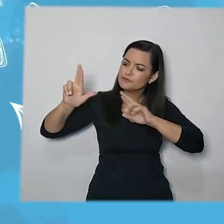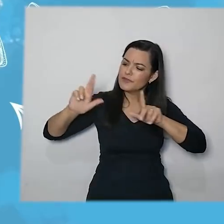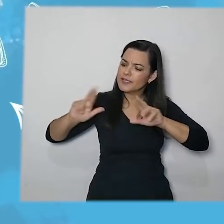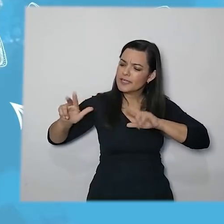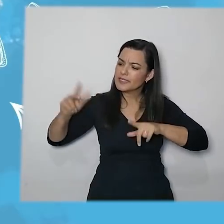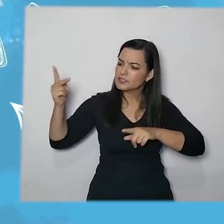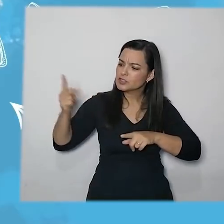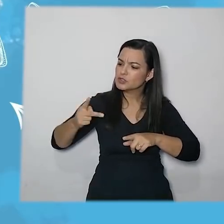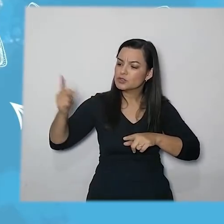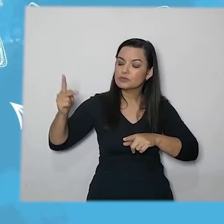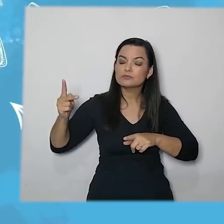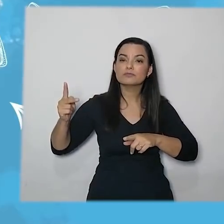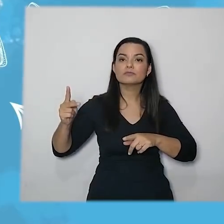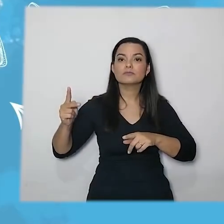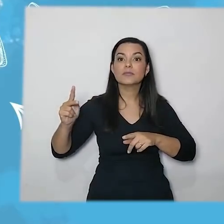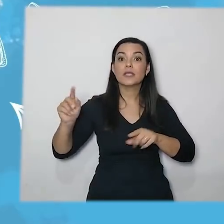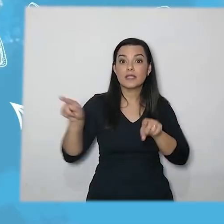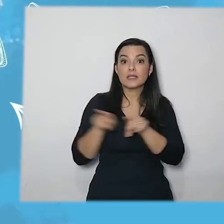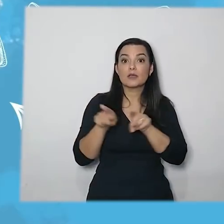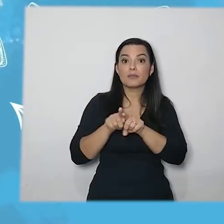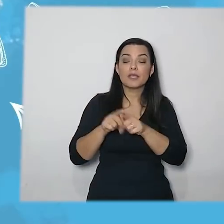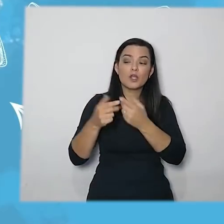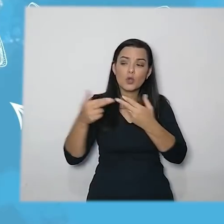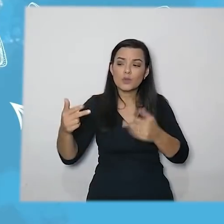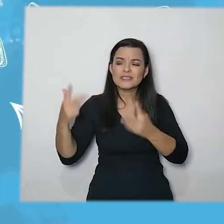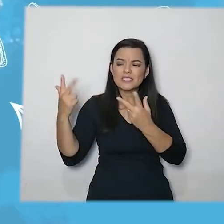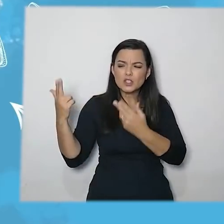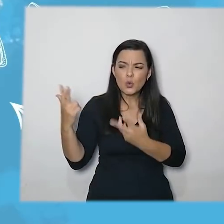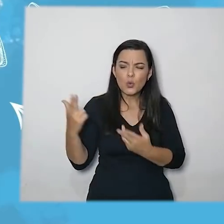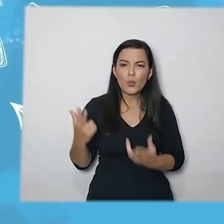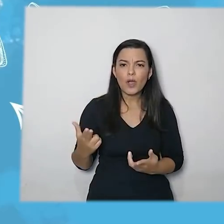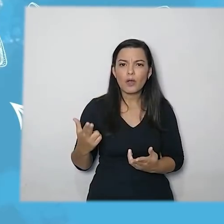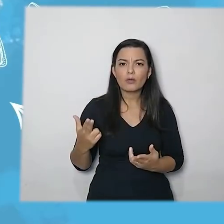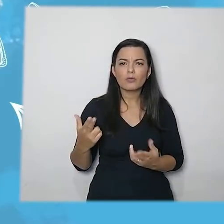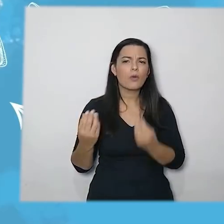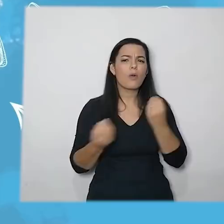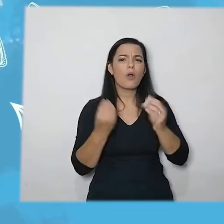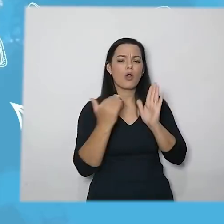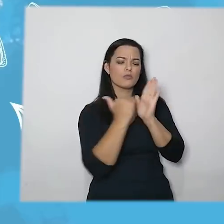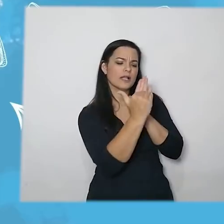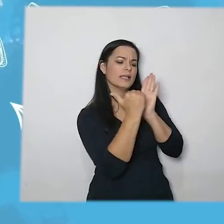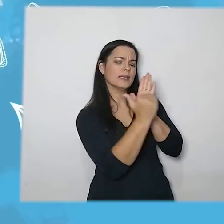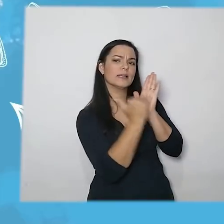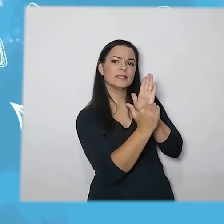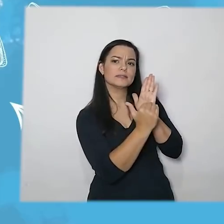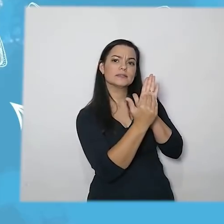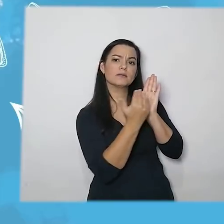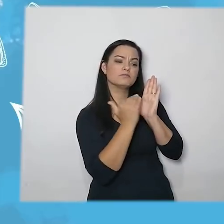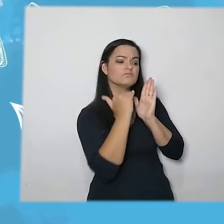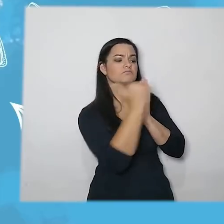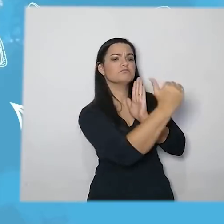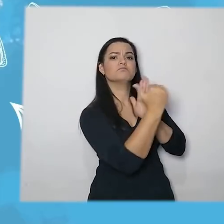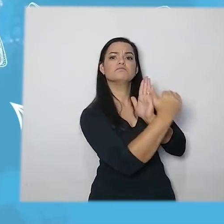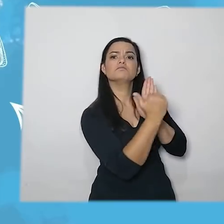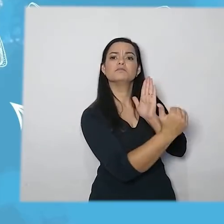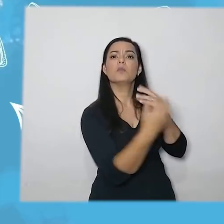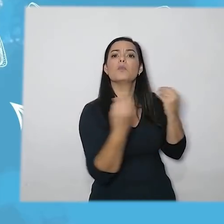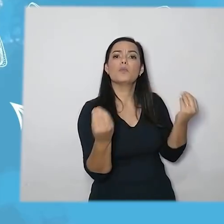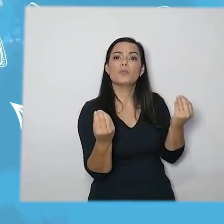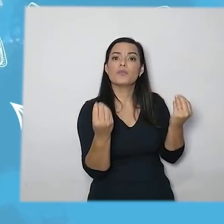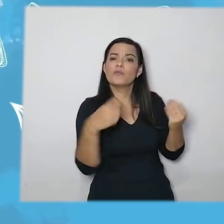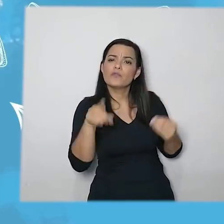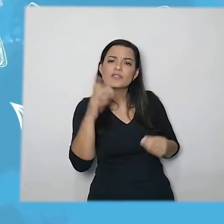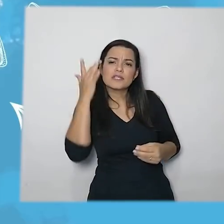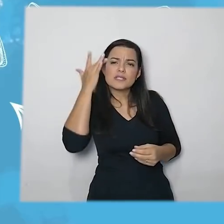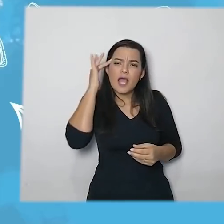entre elas, como ficaria a sua lista? Pensa aí um pouquinho. O que vocês acham que nós temos de